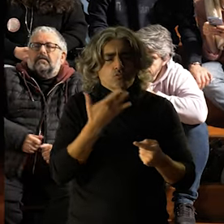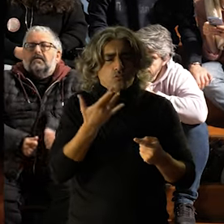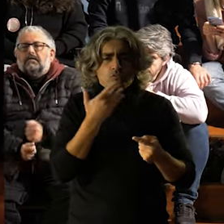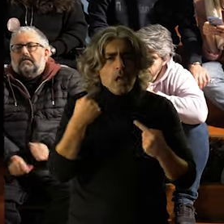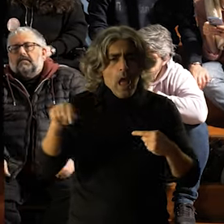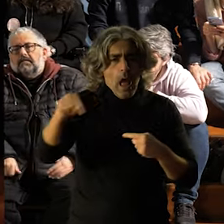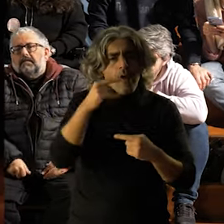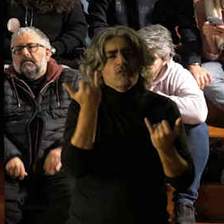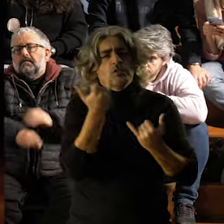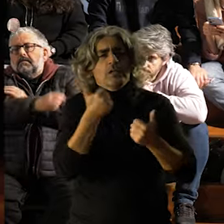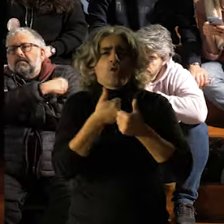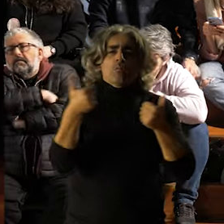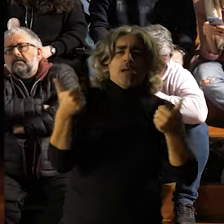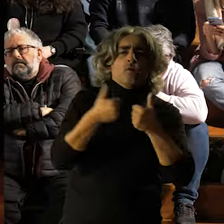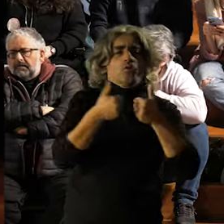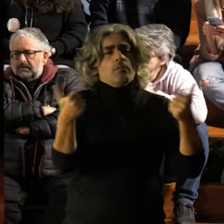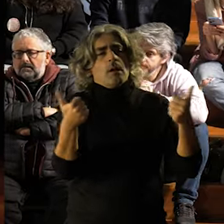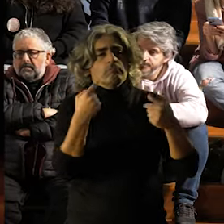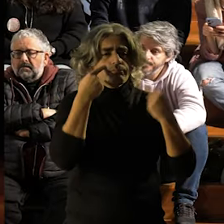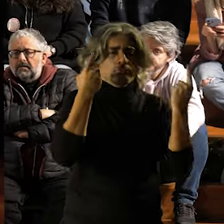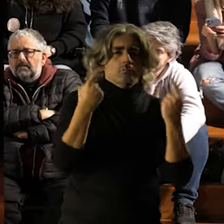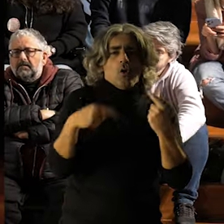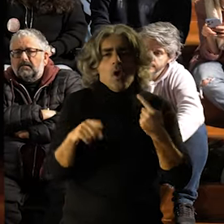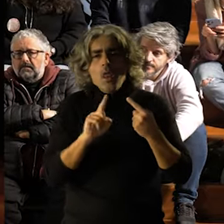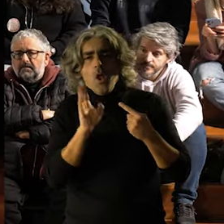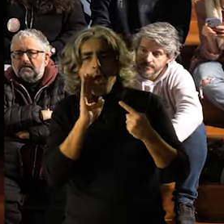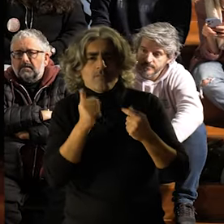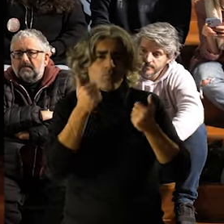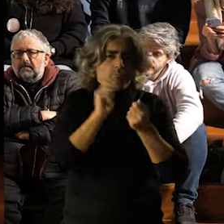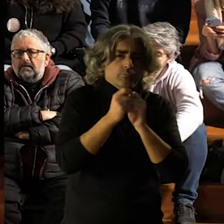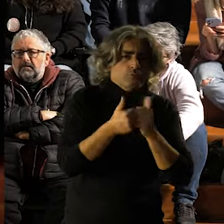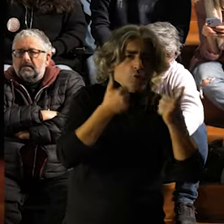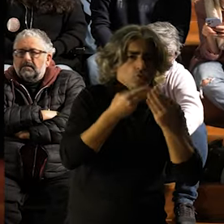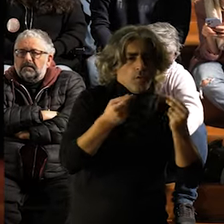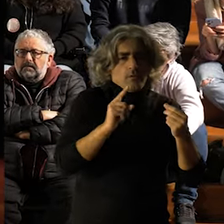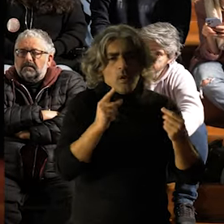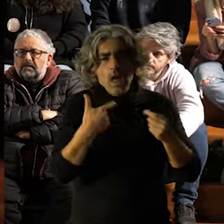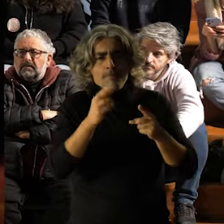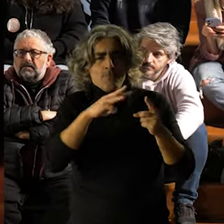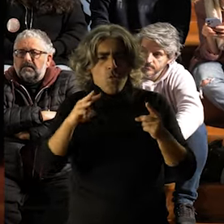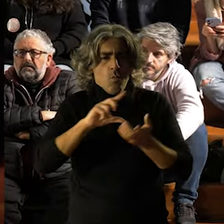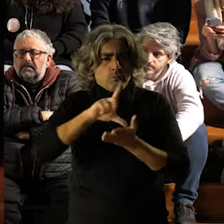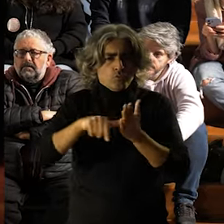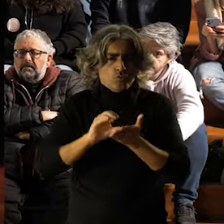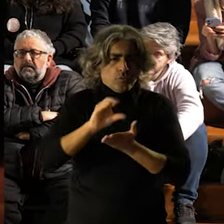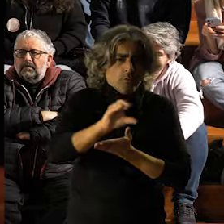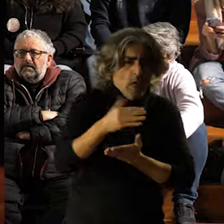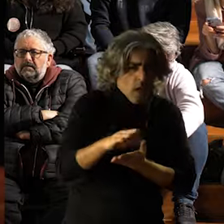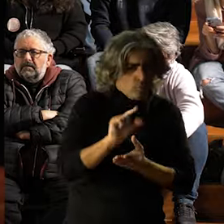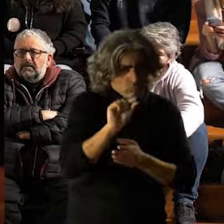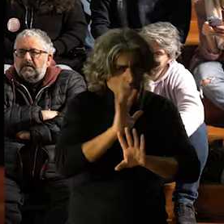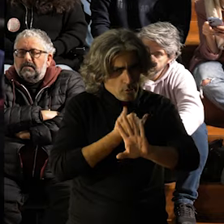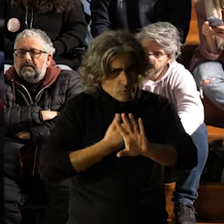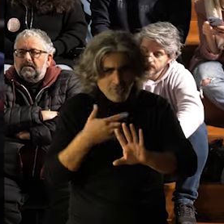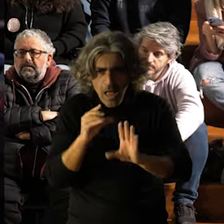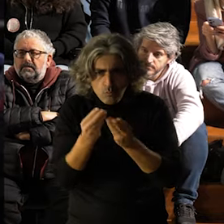Este discurso absurdo de fazer de conta que está tudo bem, de anunciar se agora não está, daqui a bocadinho já está. Ah, estão aqui não sei quantos milhões em projetos, esperem só um bocadinho que